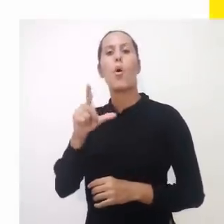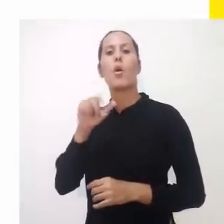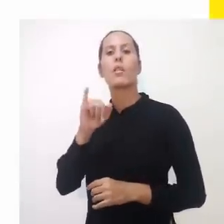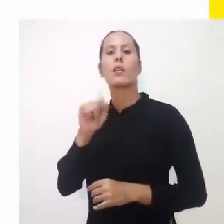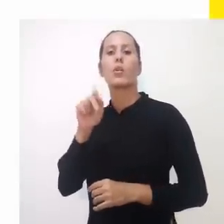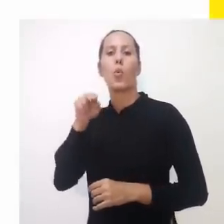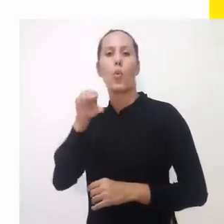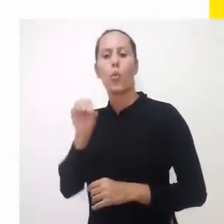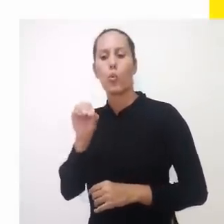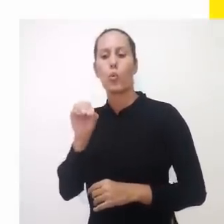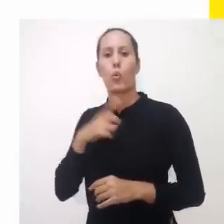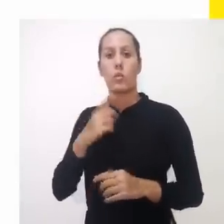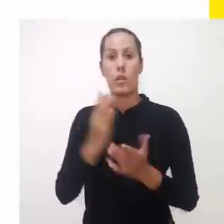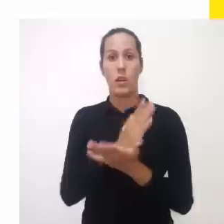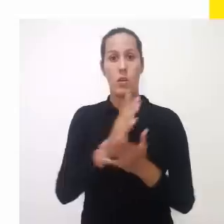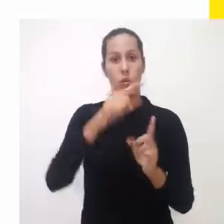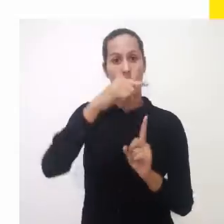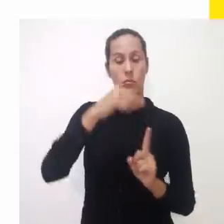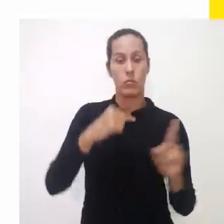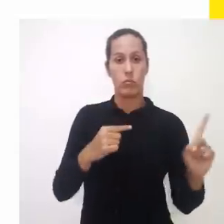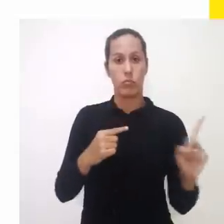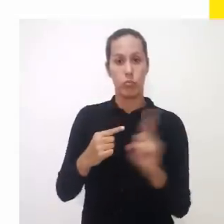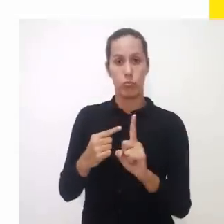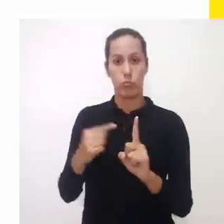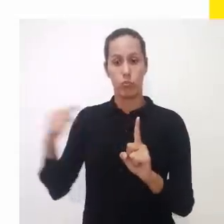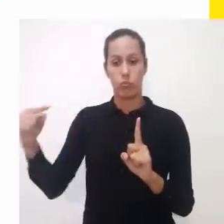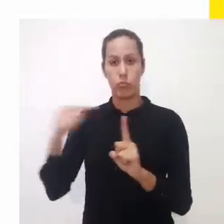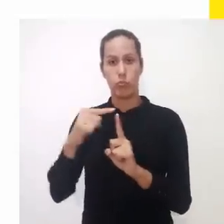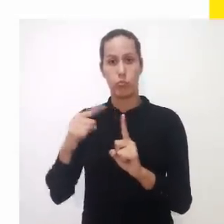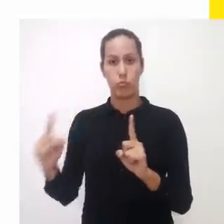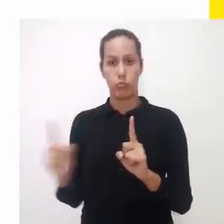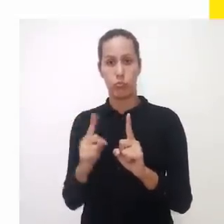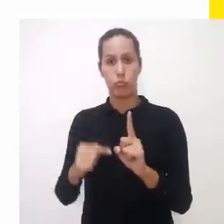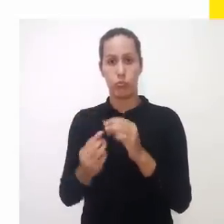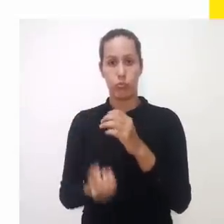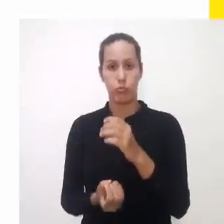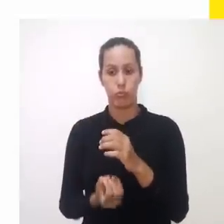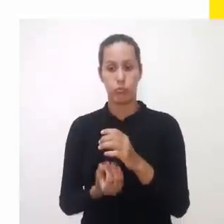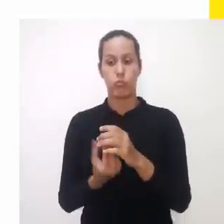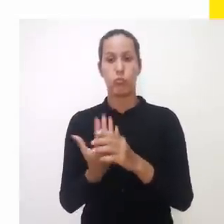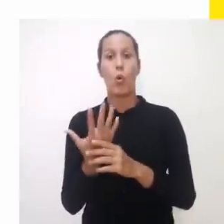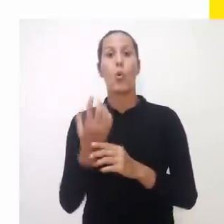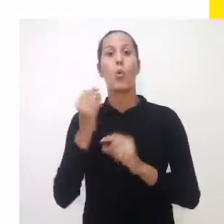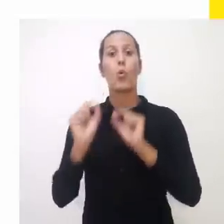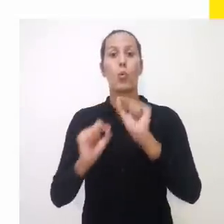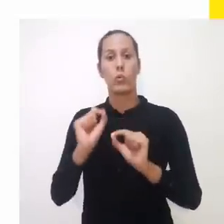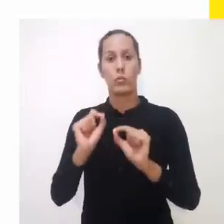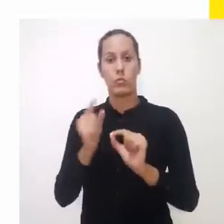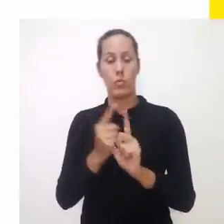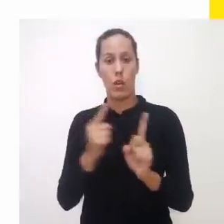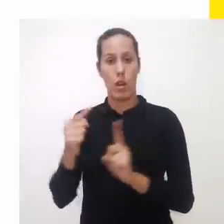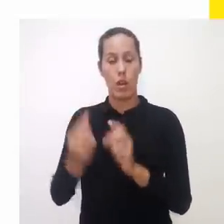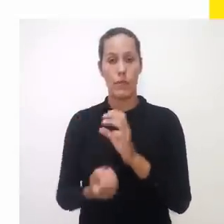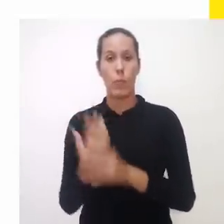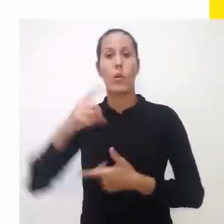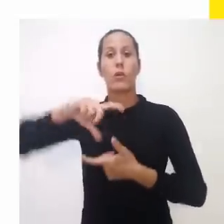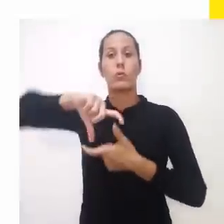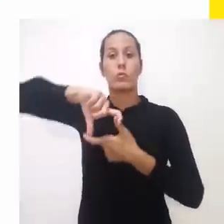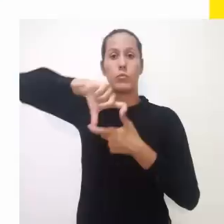vai ter esses elementos. Observe na tela a formação. Veja que os segmentos de